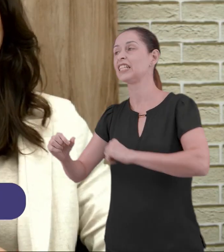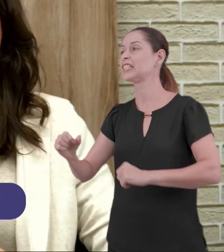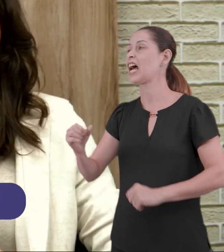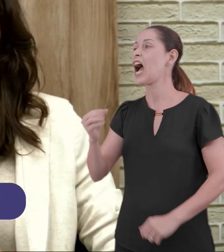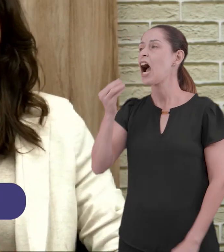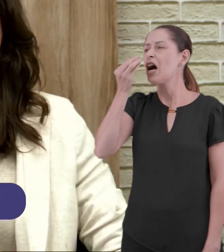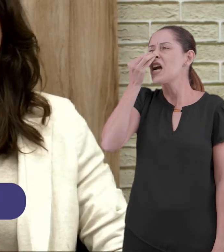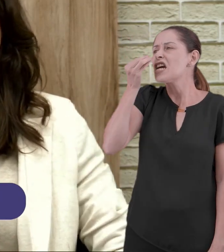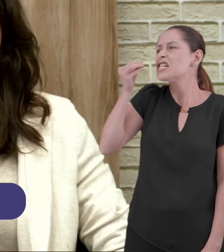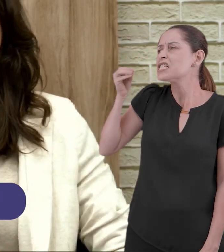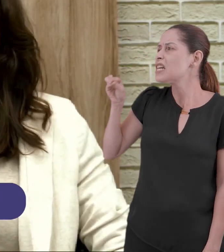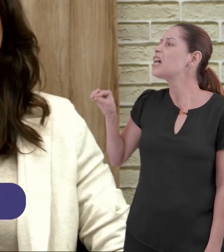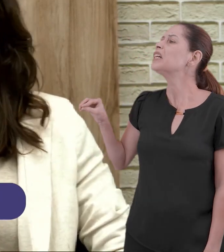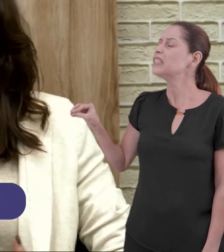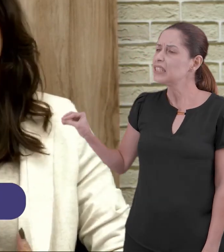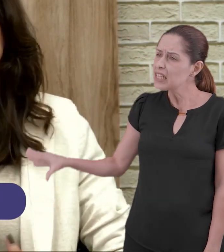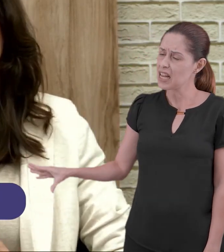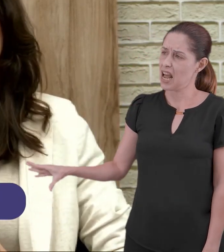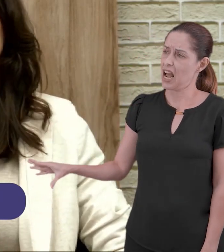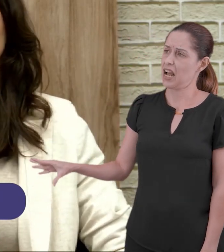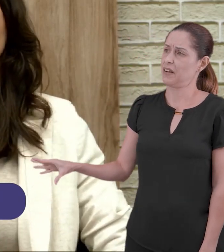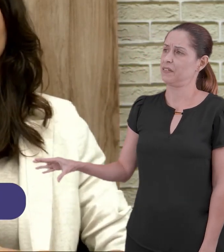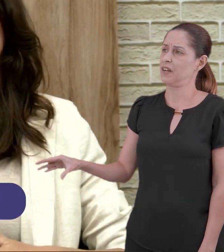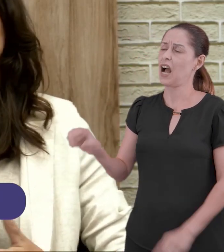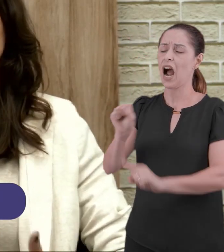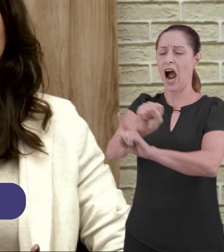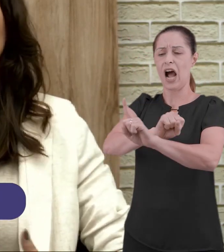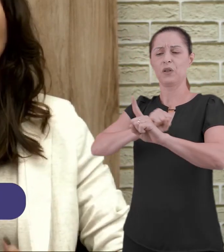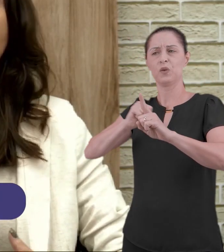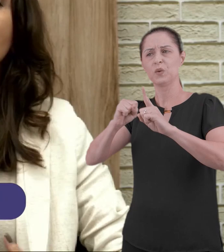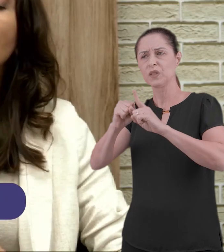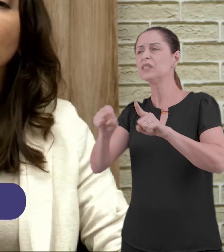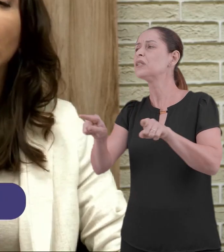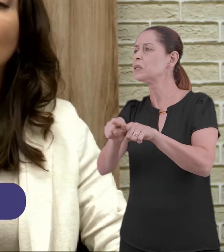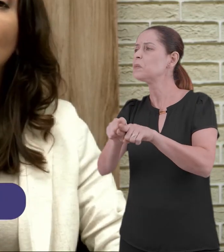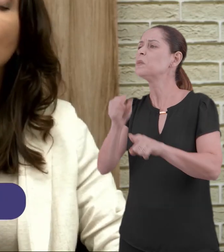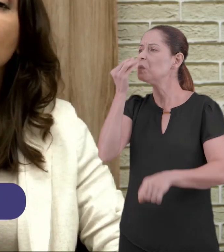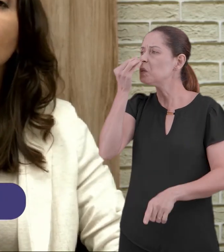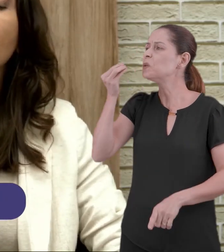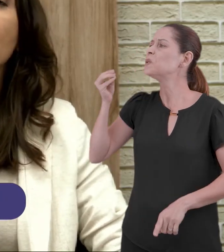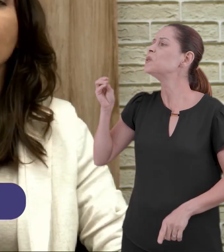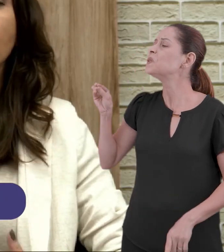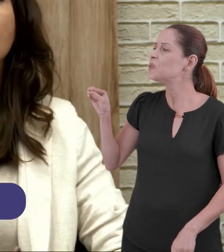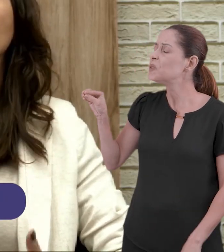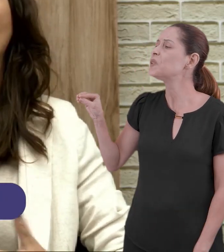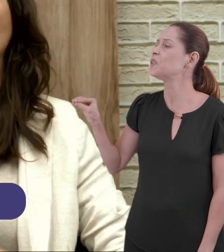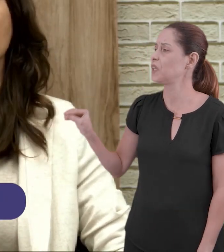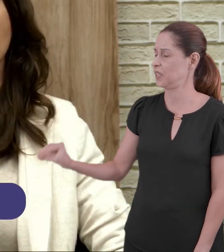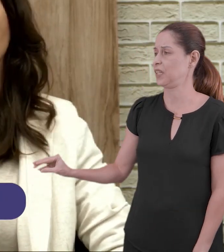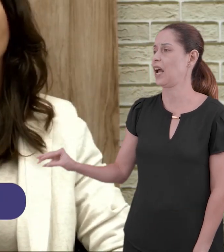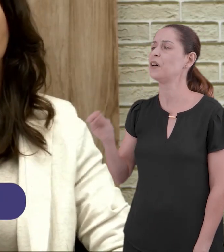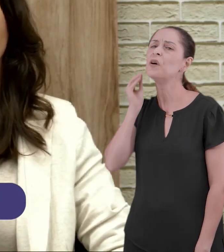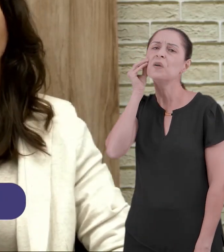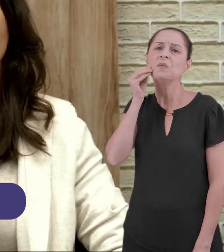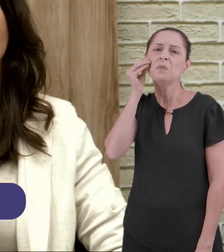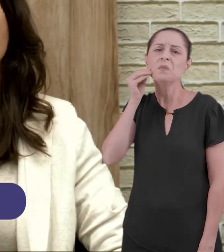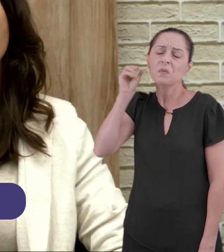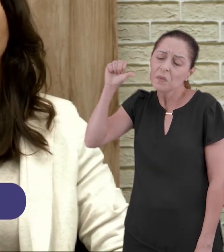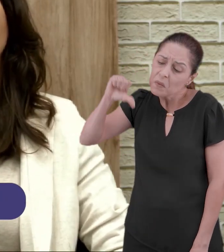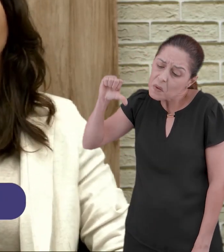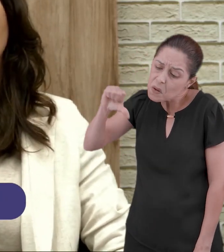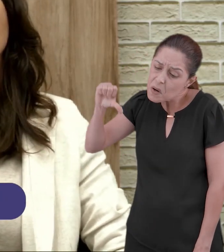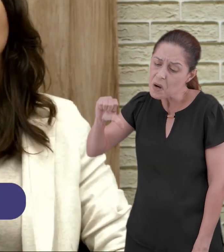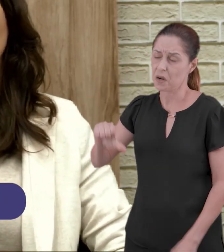nos lugares da sociedade pelos quais elas passaram, mas também por algumas igrejas, traziam algumas experiências